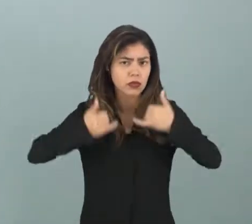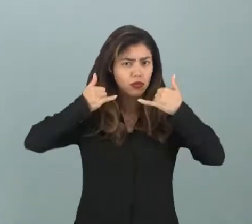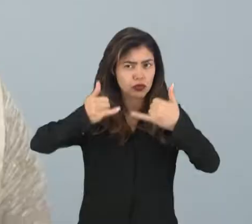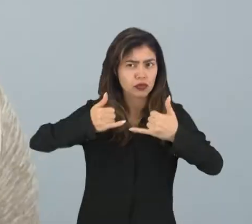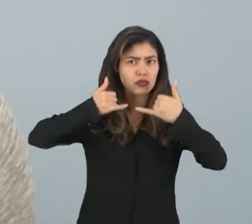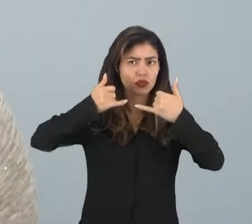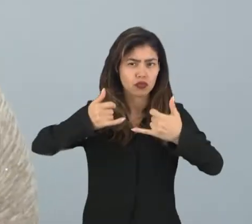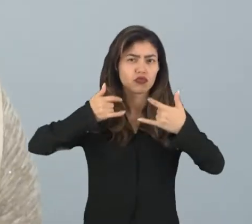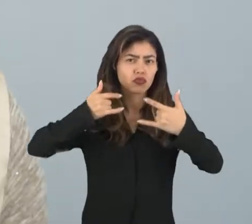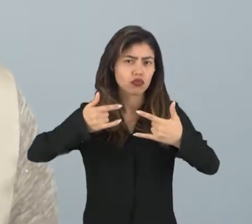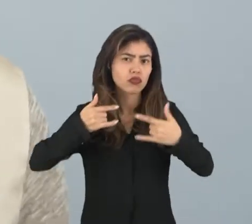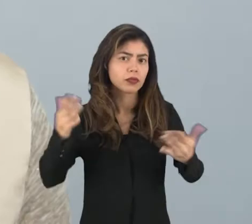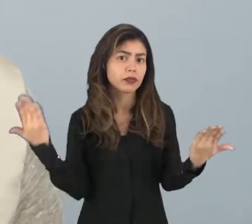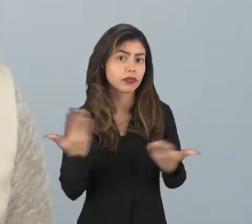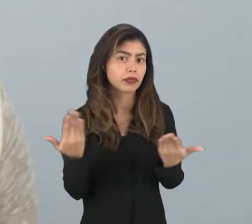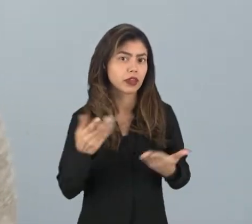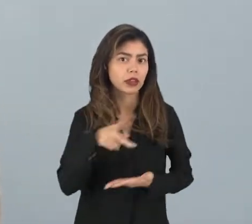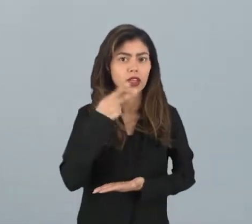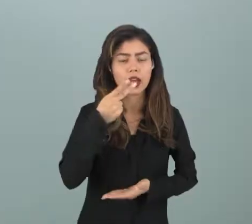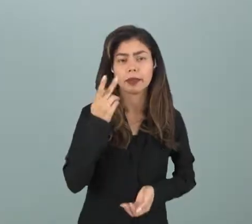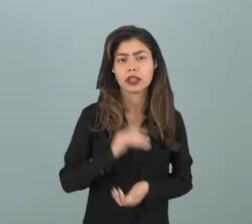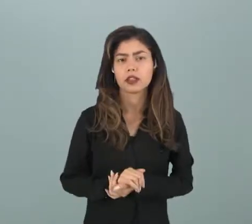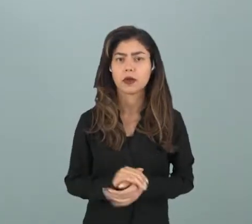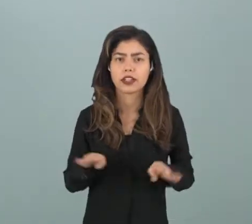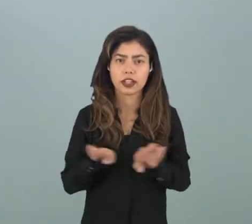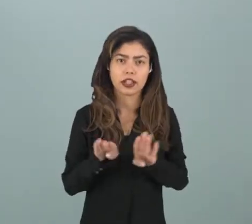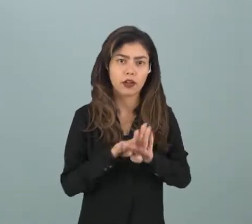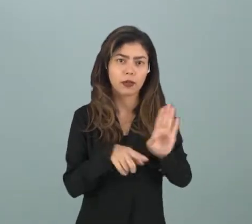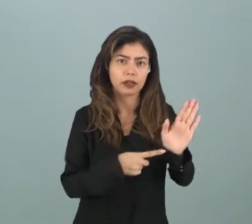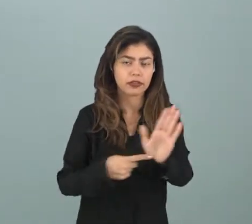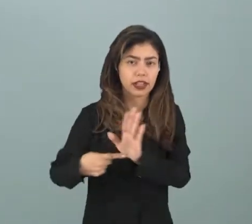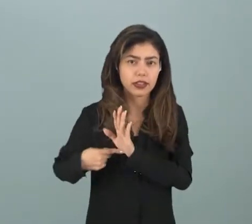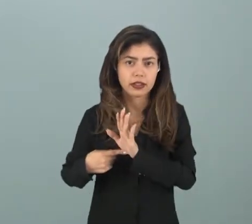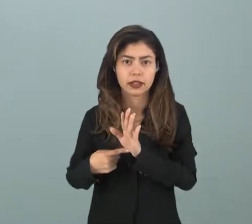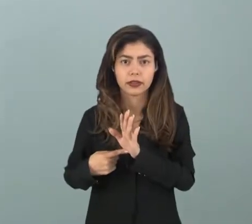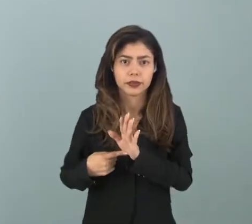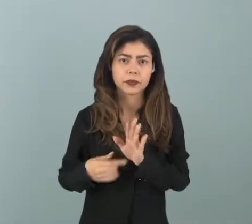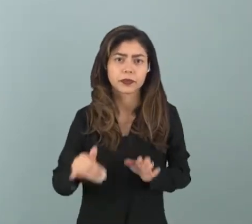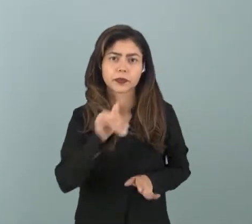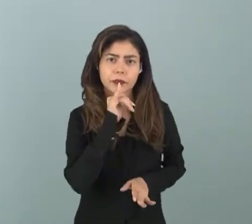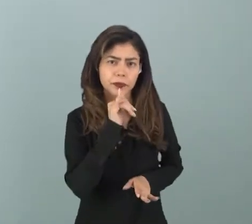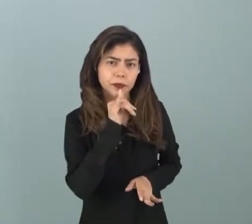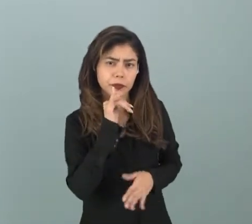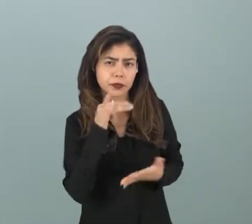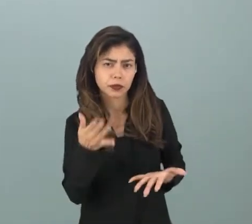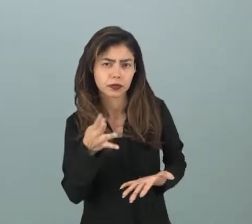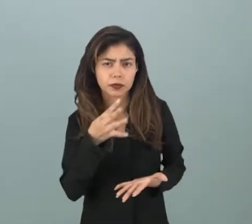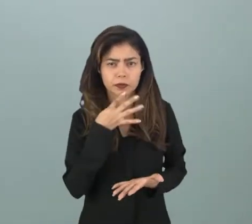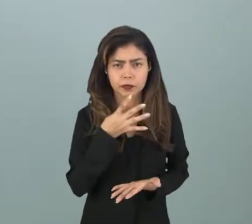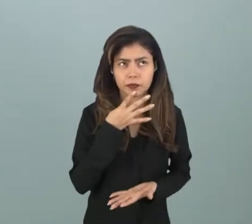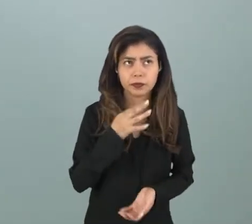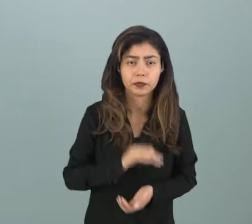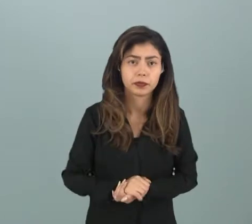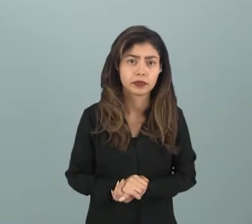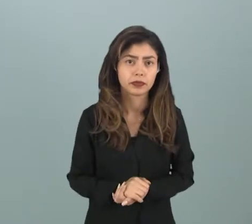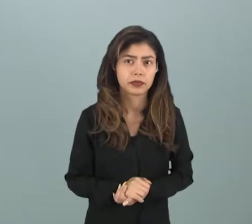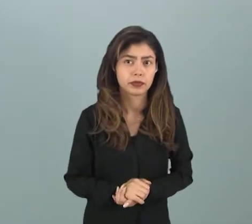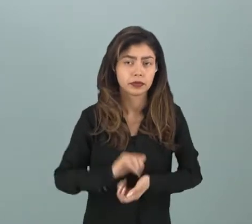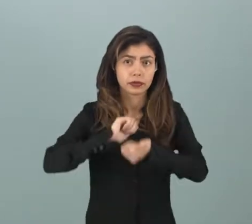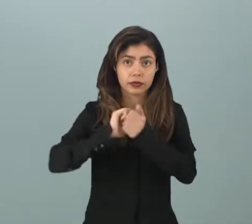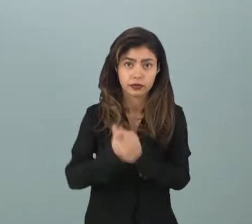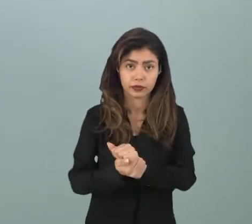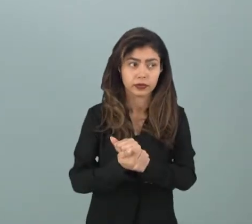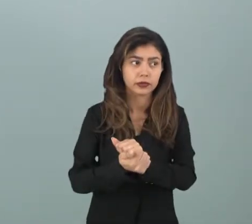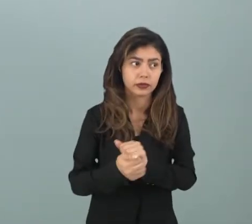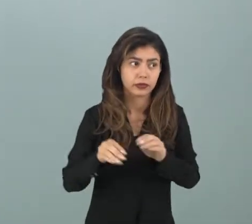vai falar um pouquinho sobre o arvorismo hoje, né? Que é uma modalidade que não é muito conhecida por algumas pessoas. E hoje a gente vai esclarecer